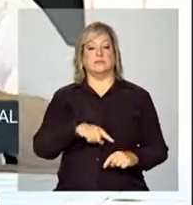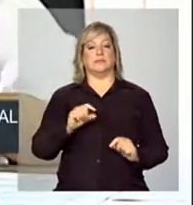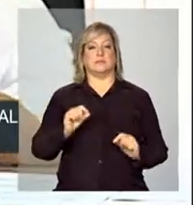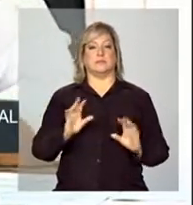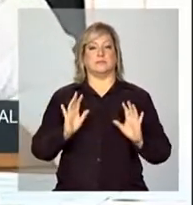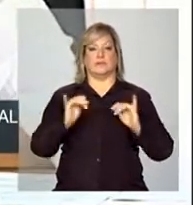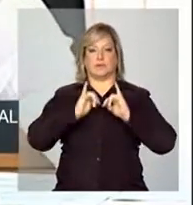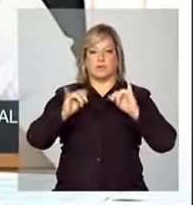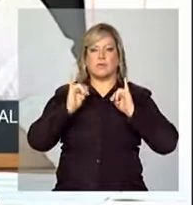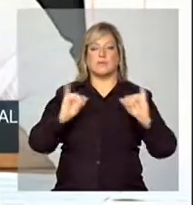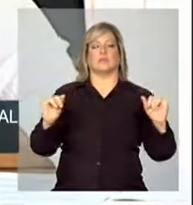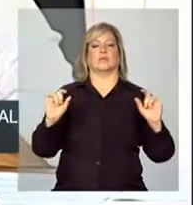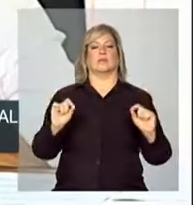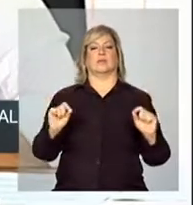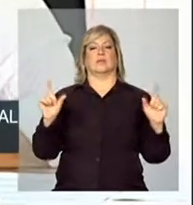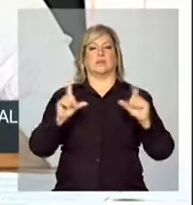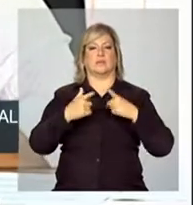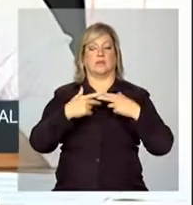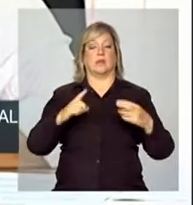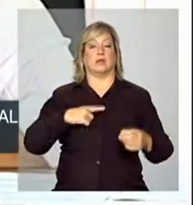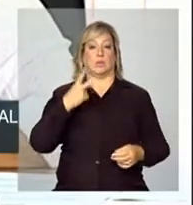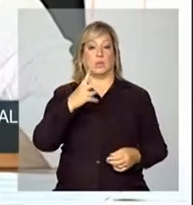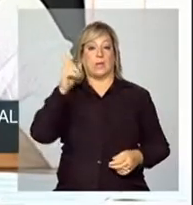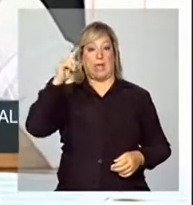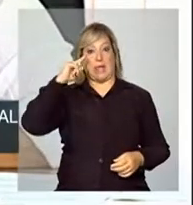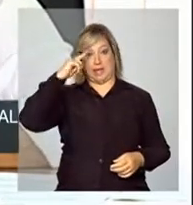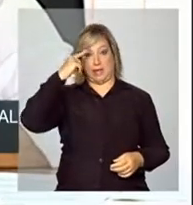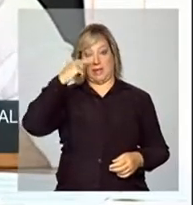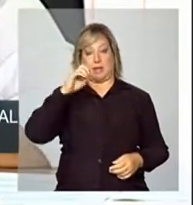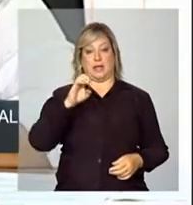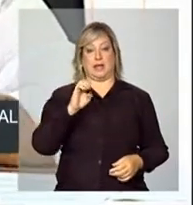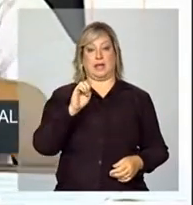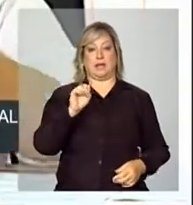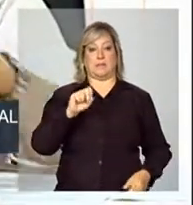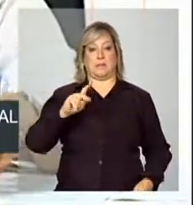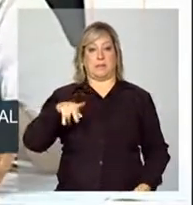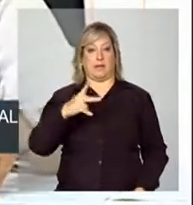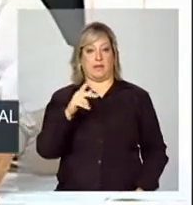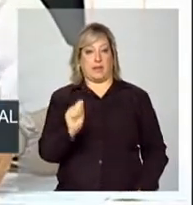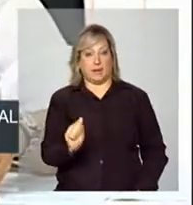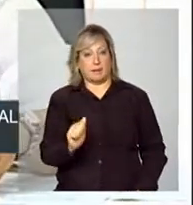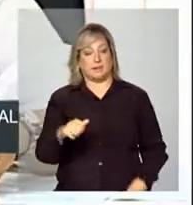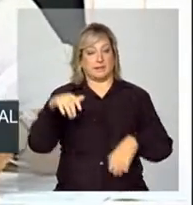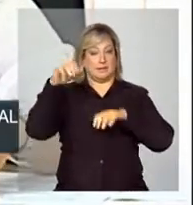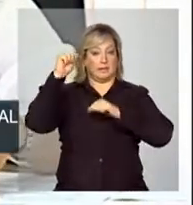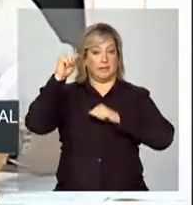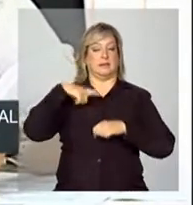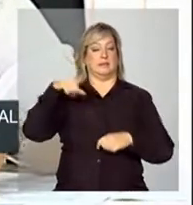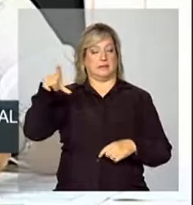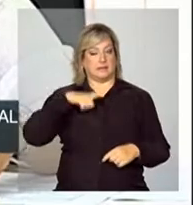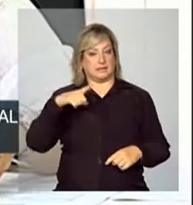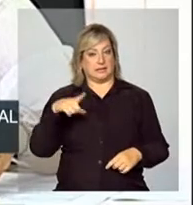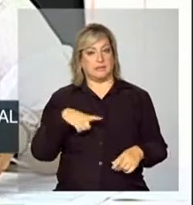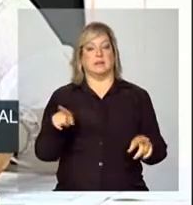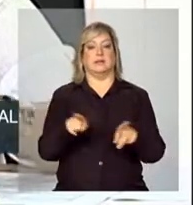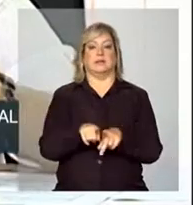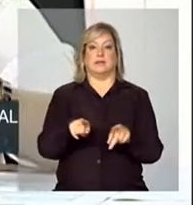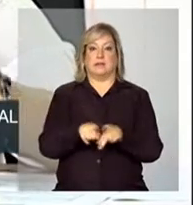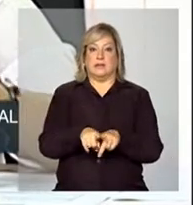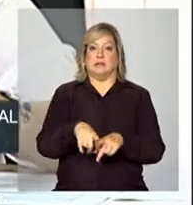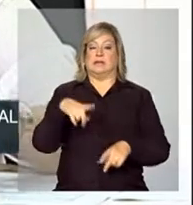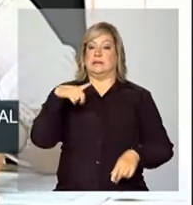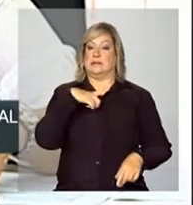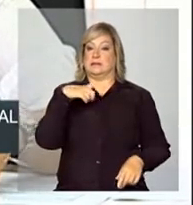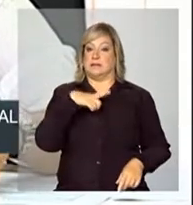e divulgamos sua empresa duas da Espanha internacionais são frutos de denúncia